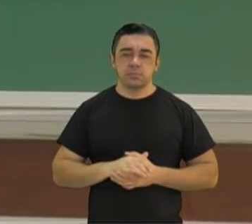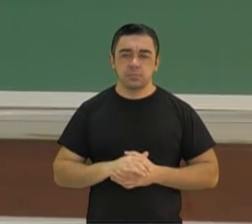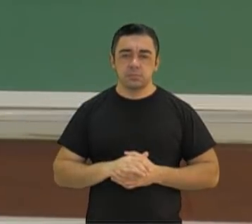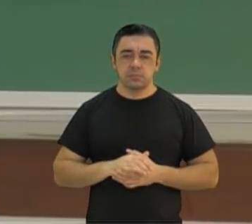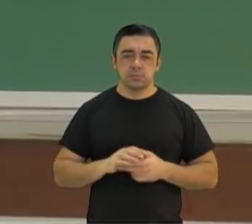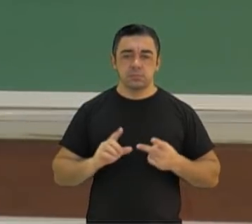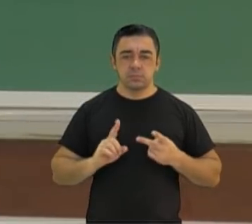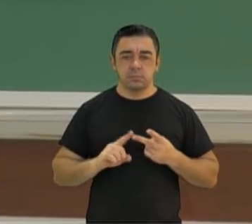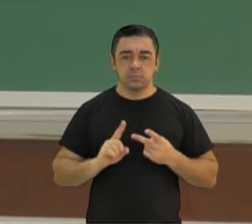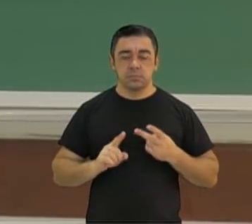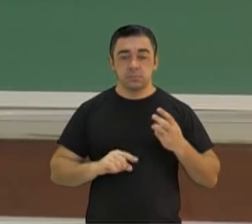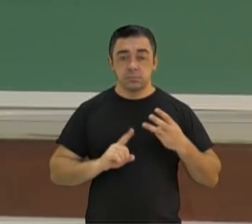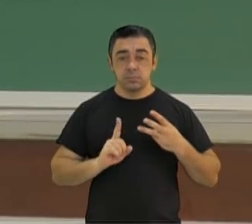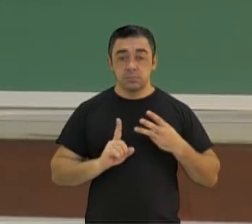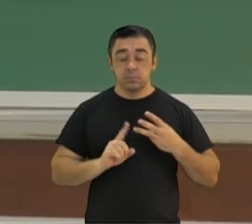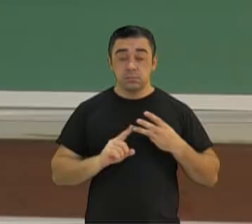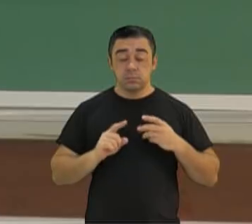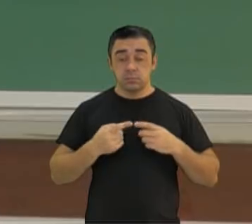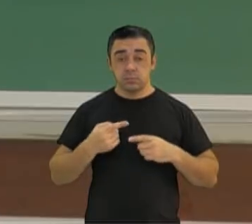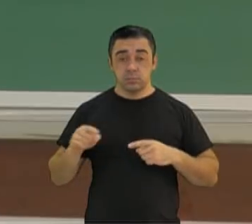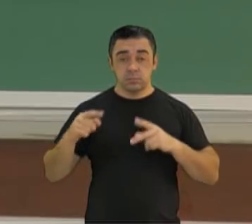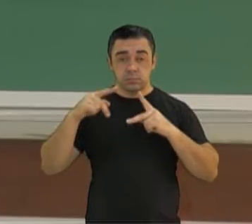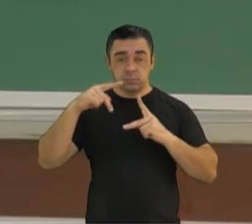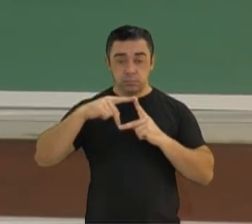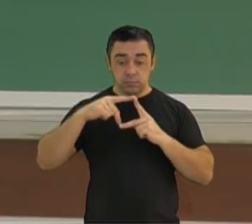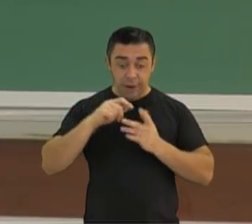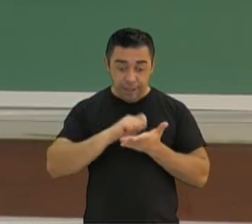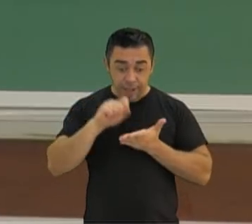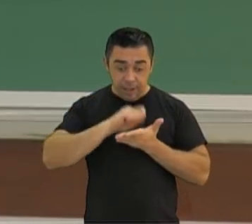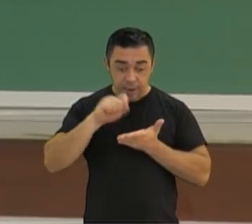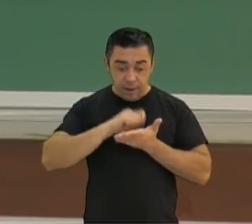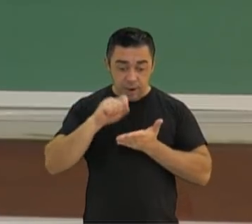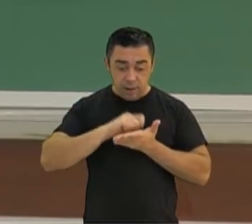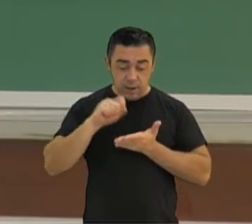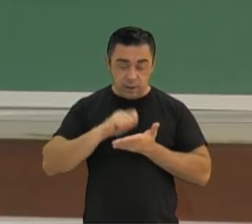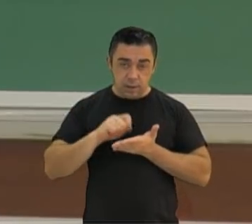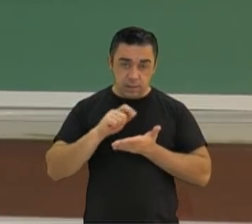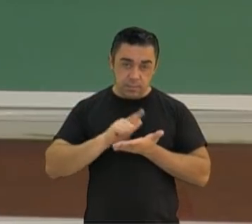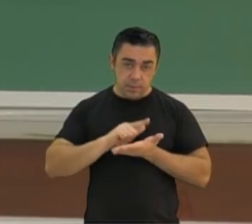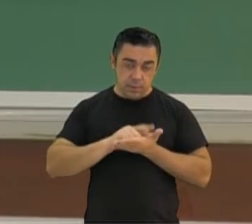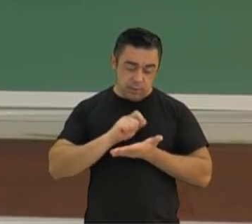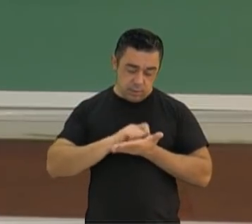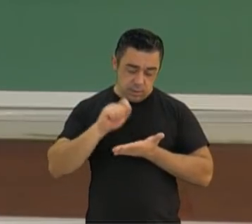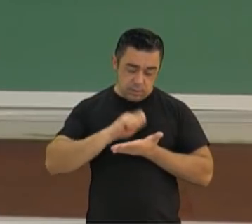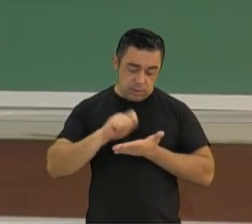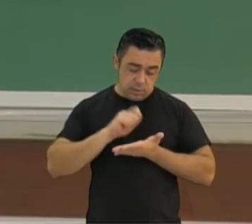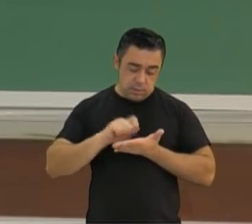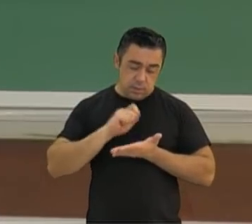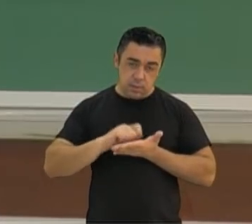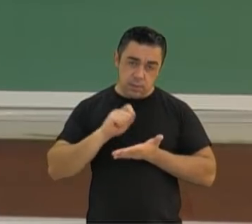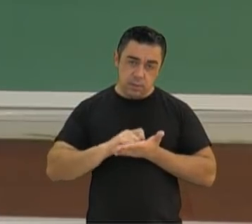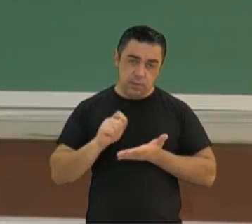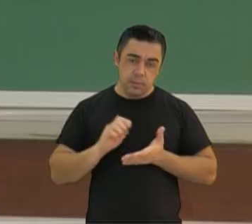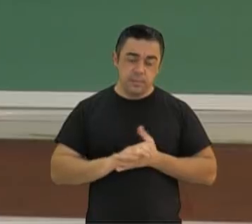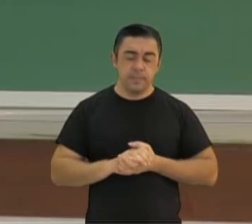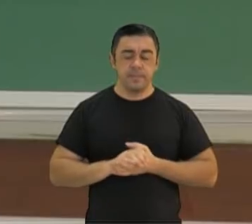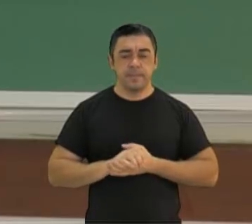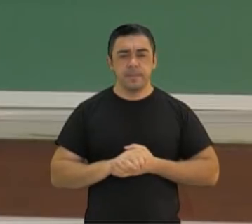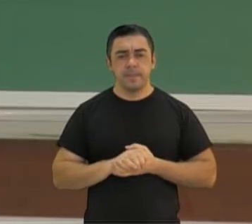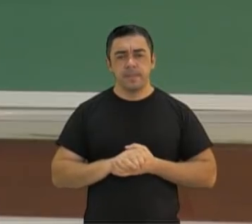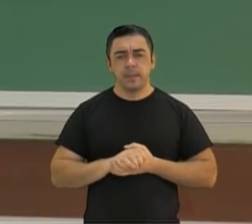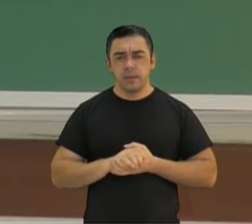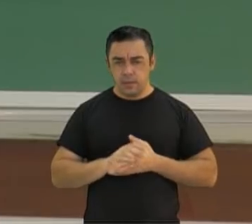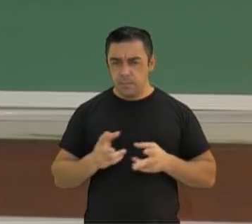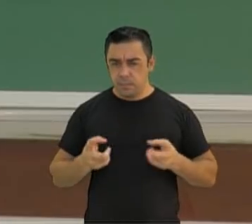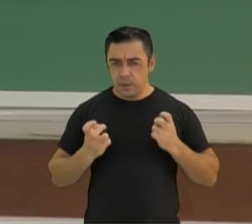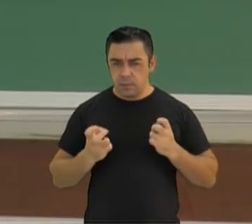então, ele já aparece escrevendo. Ele está sobre o papel, de caneta ou lápis na mão, escrevendo.